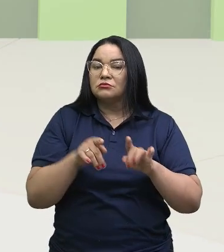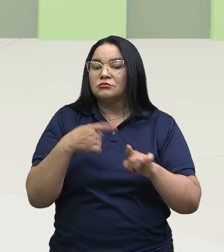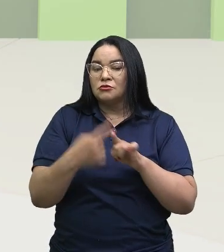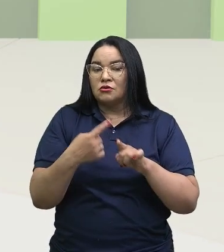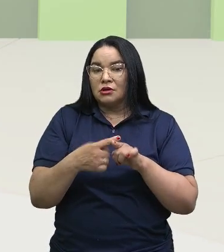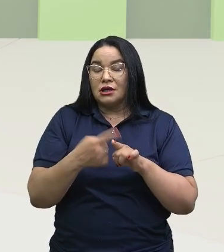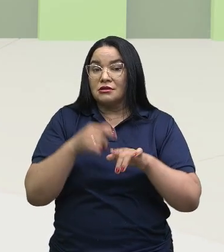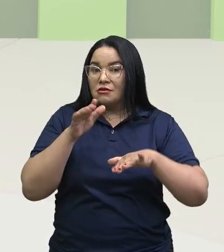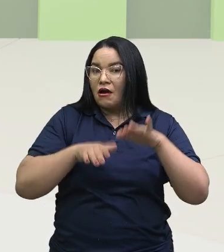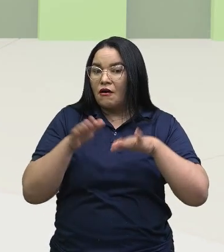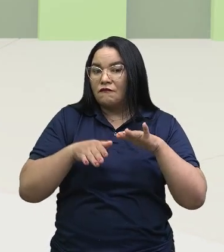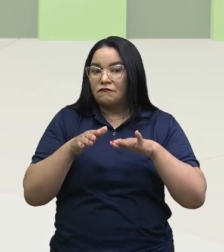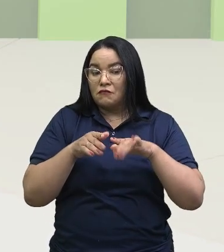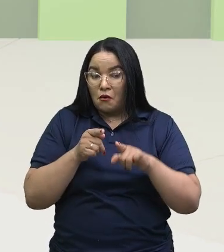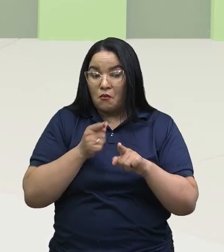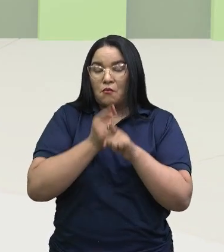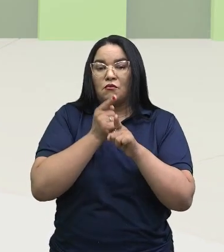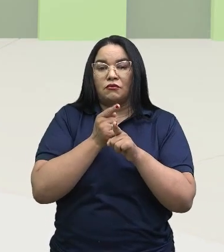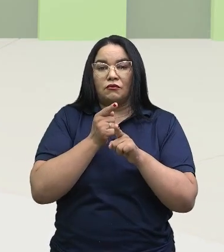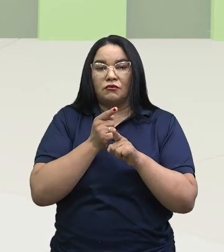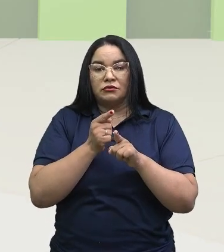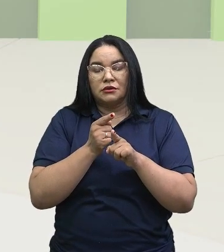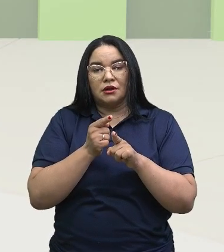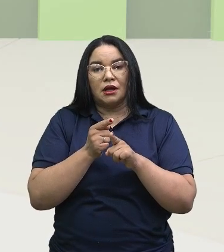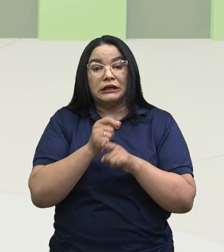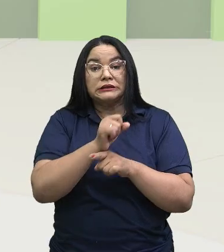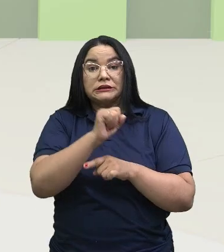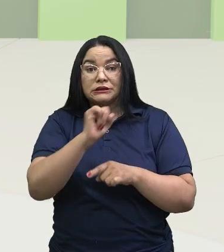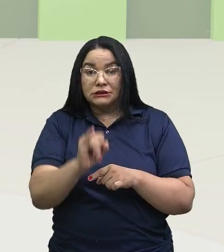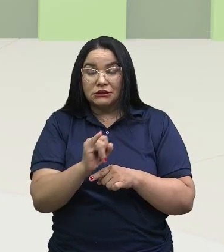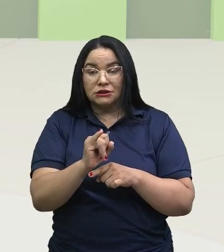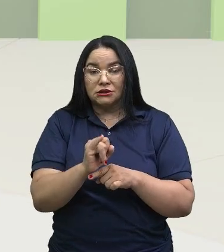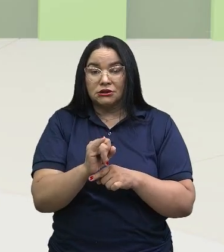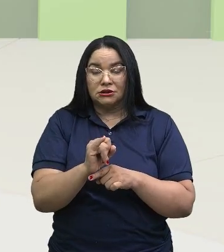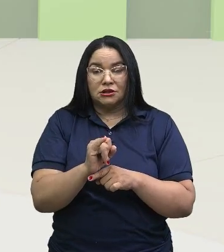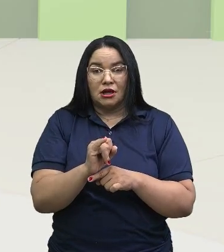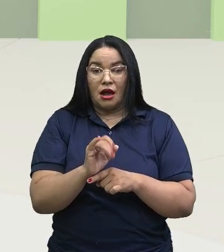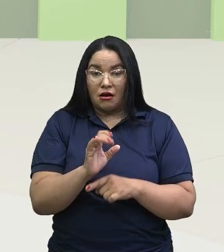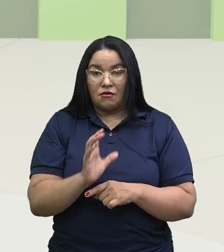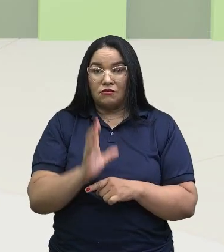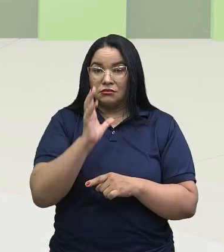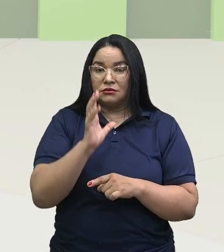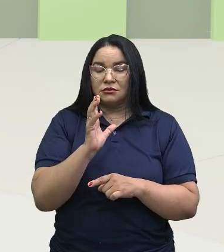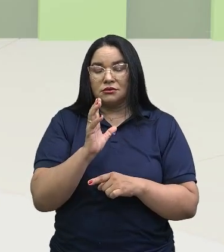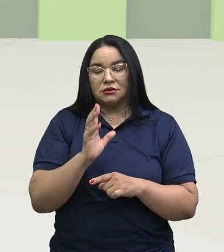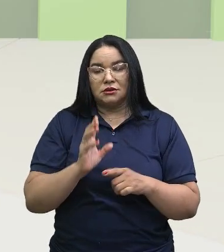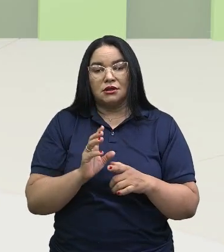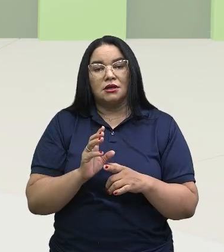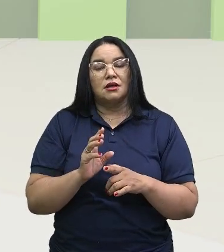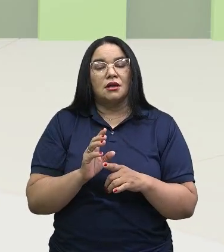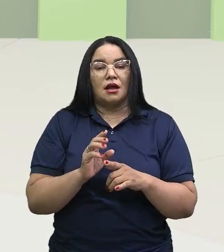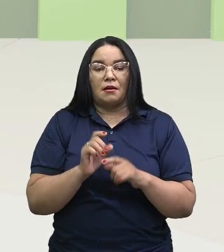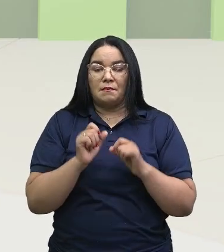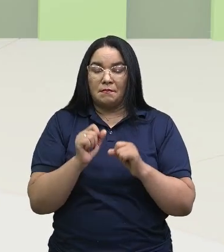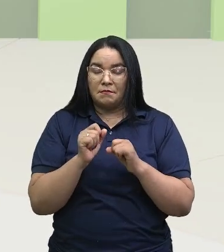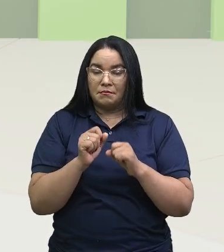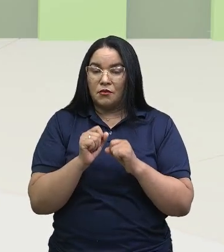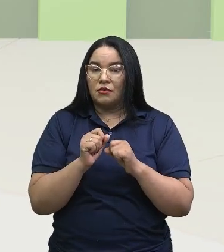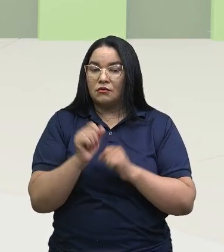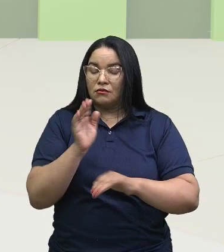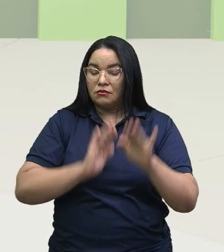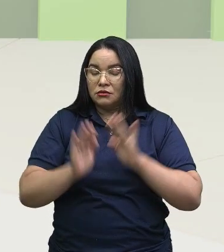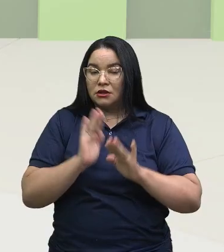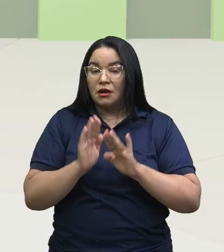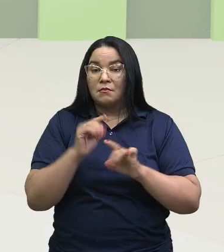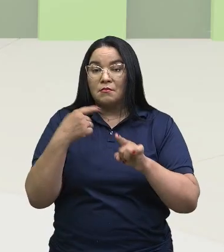ser que você encontre um aparelho desse, se for, claro, descuidado. E aí você tem que ter cuidado